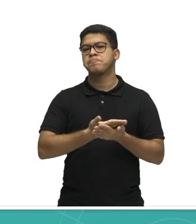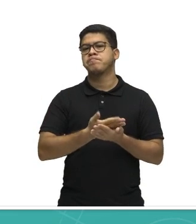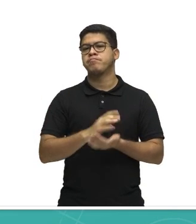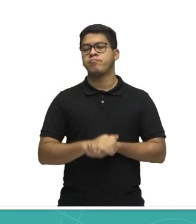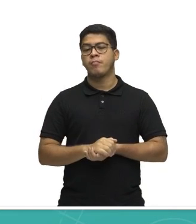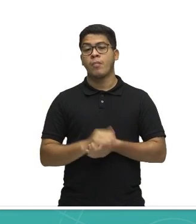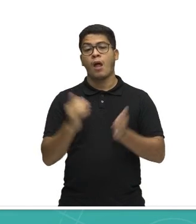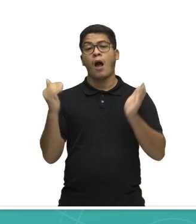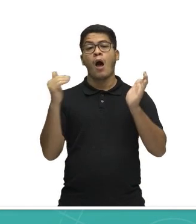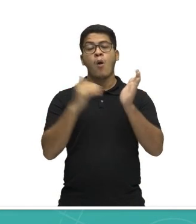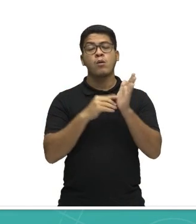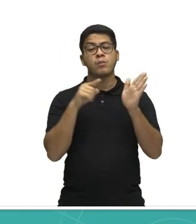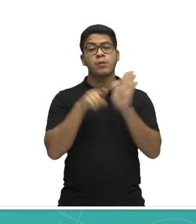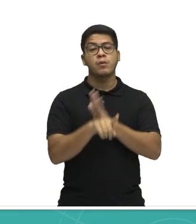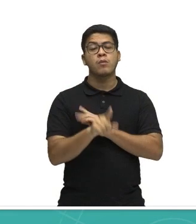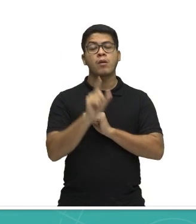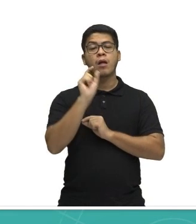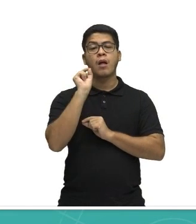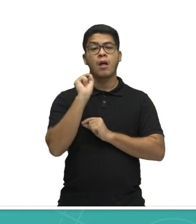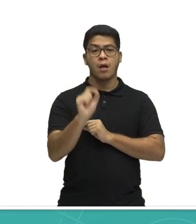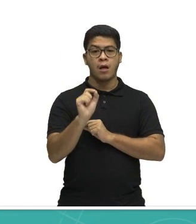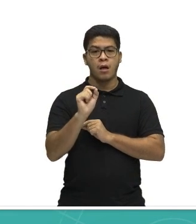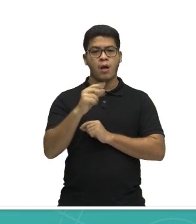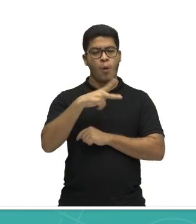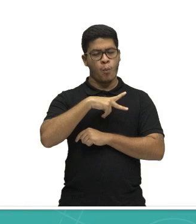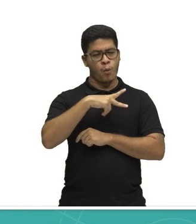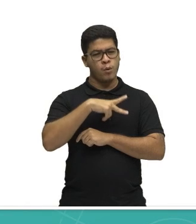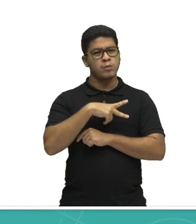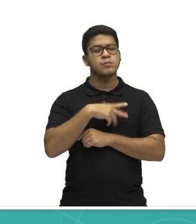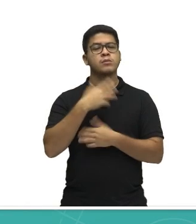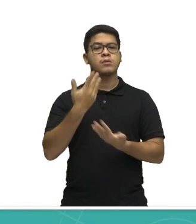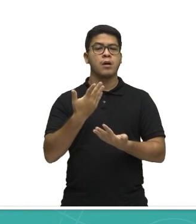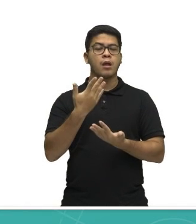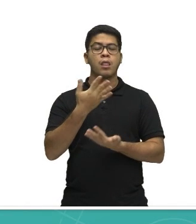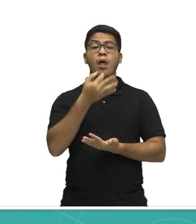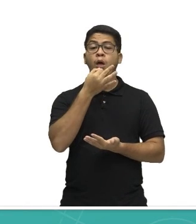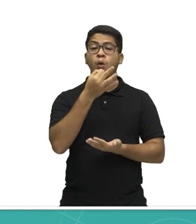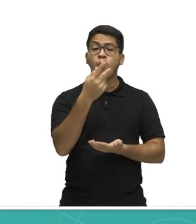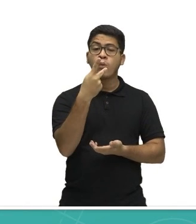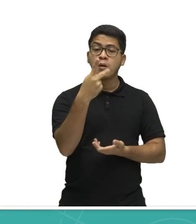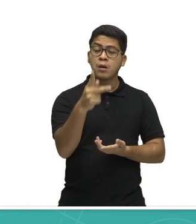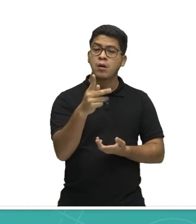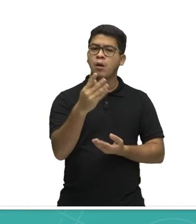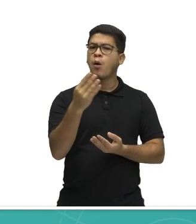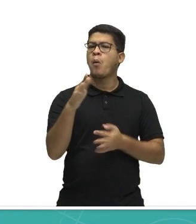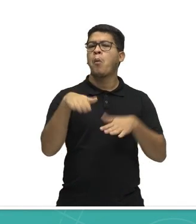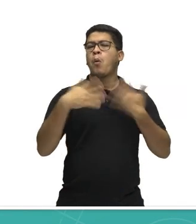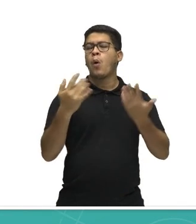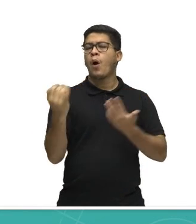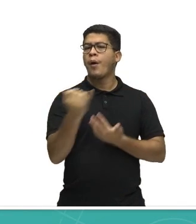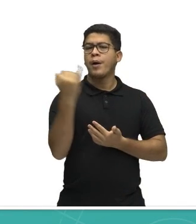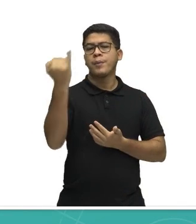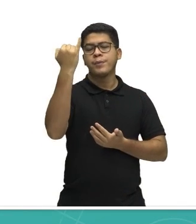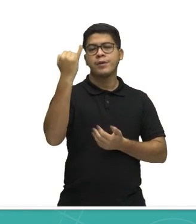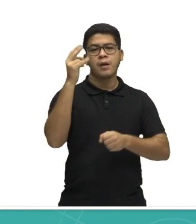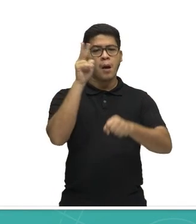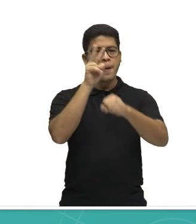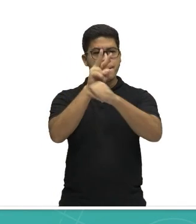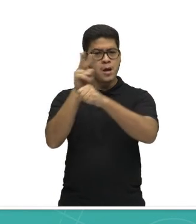A última questão, que é uma questão pessoal, na sua opinião, o que é importante para a